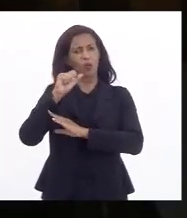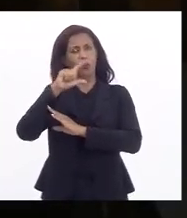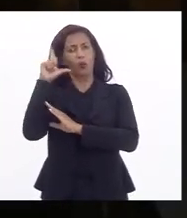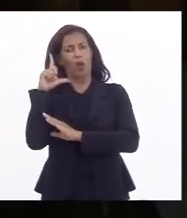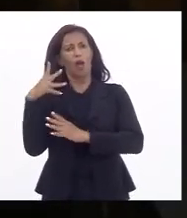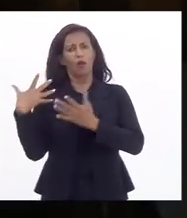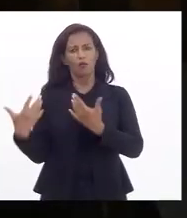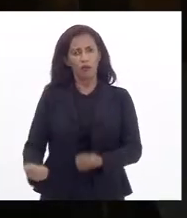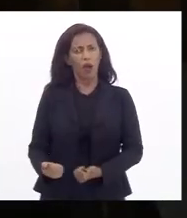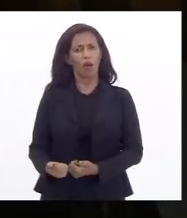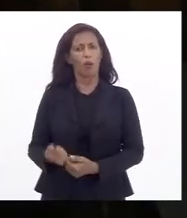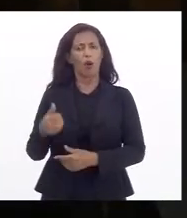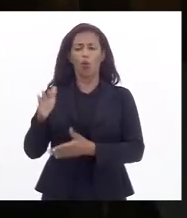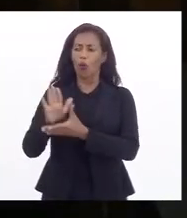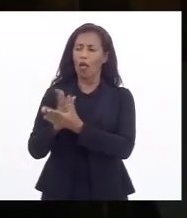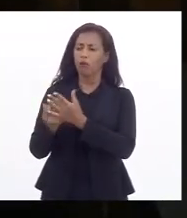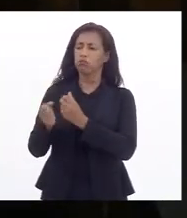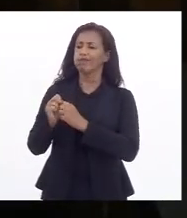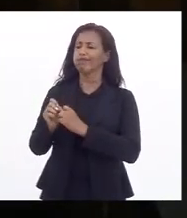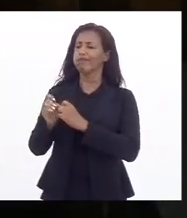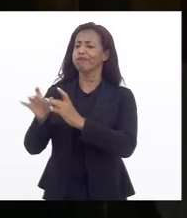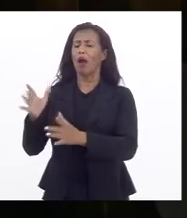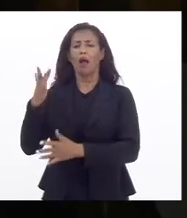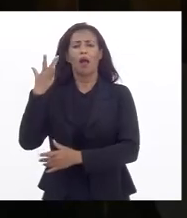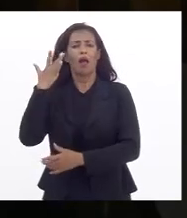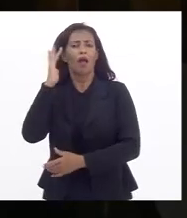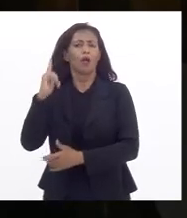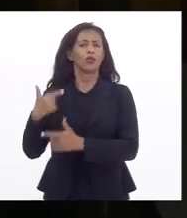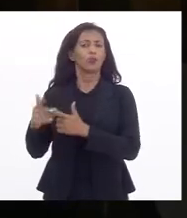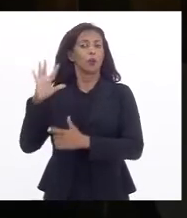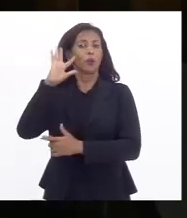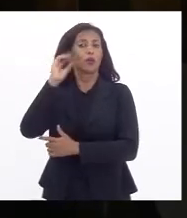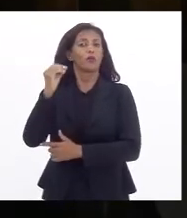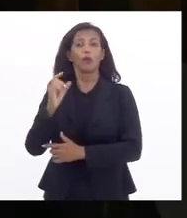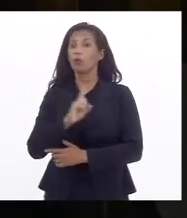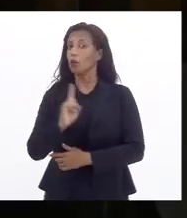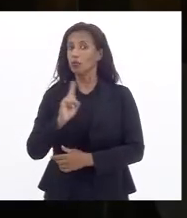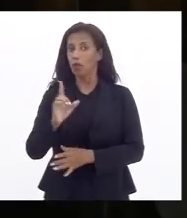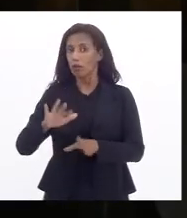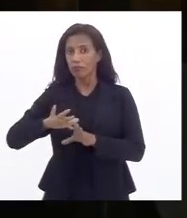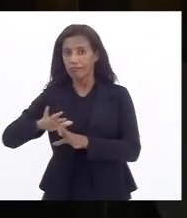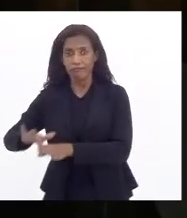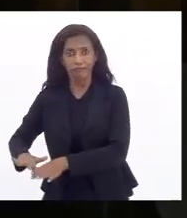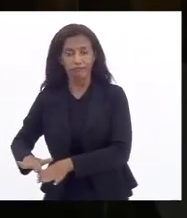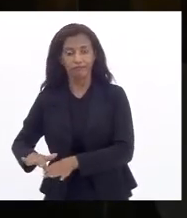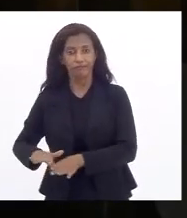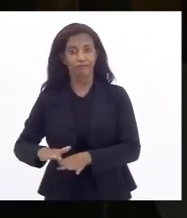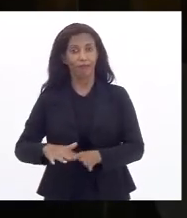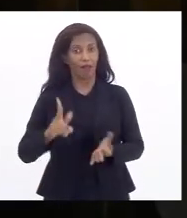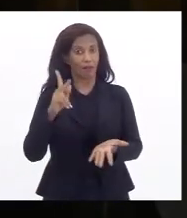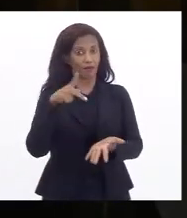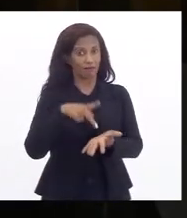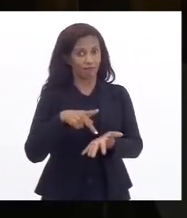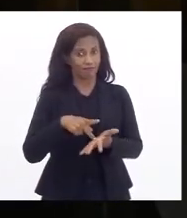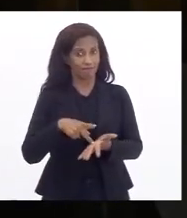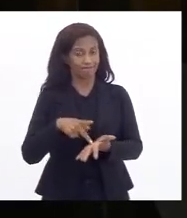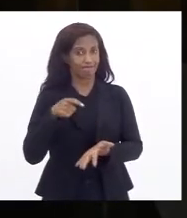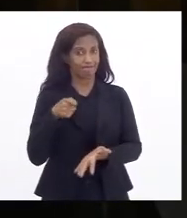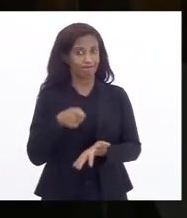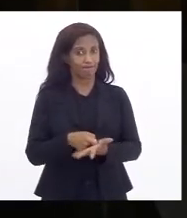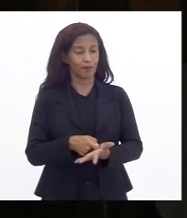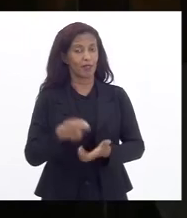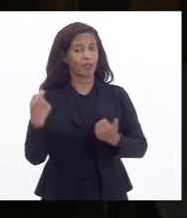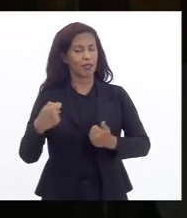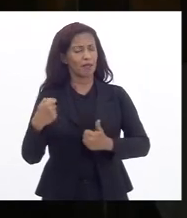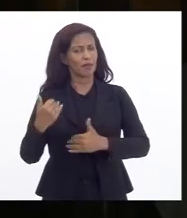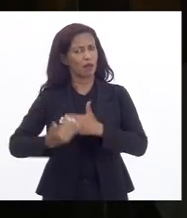não é lavar as mãos e achar o que os programas estão resolvidos que não estão a realidade é dura e